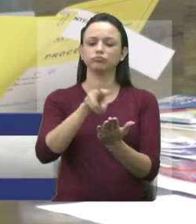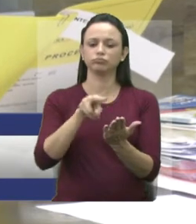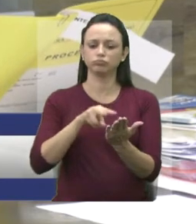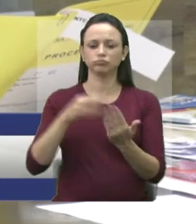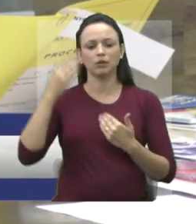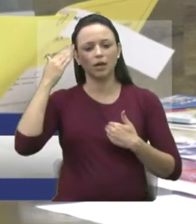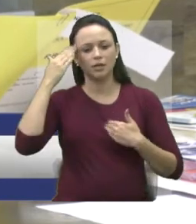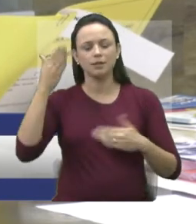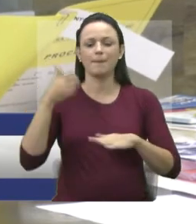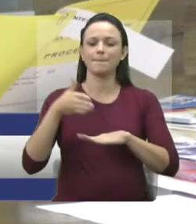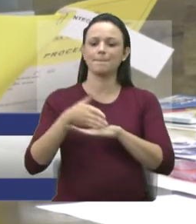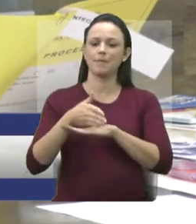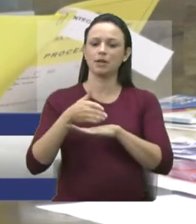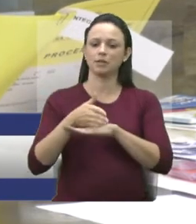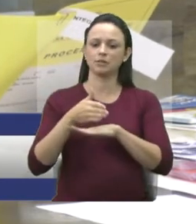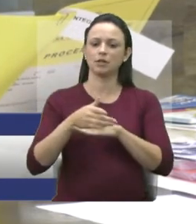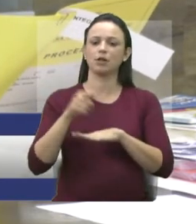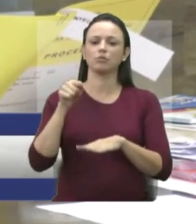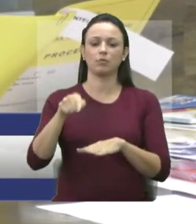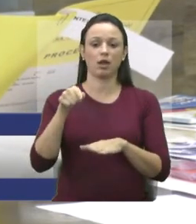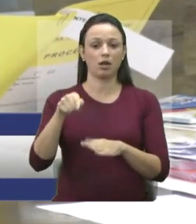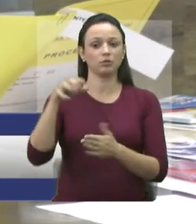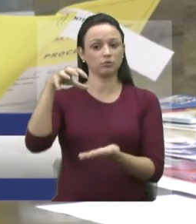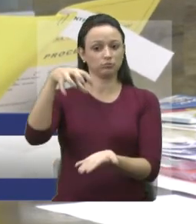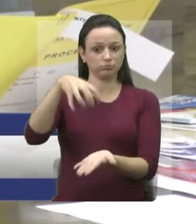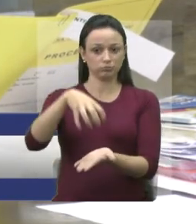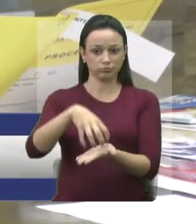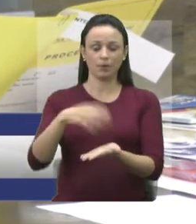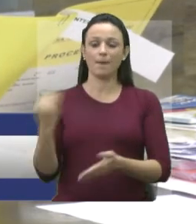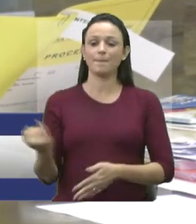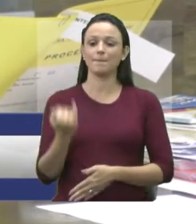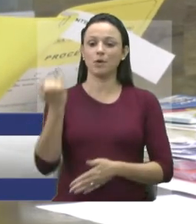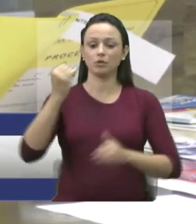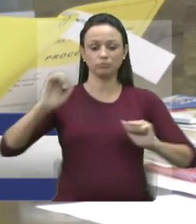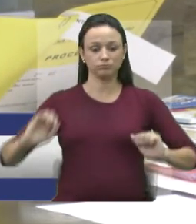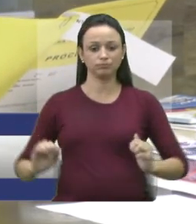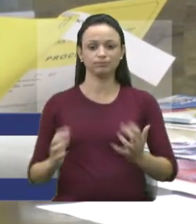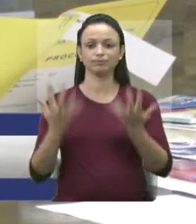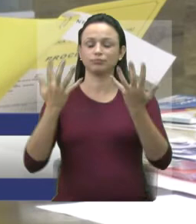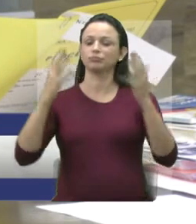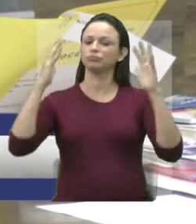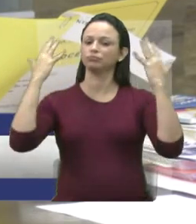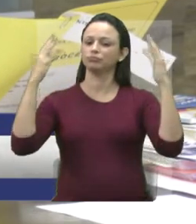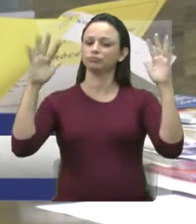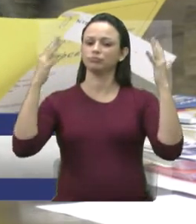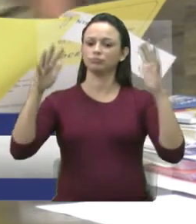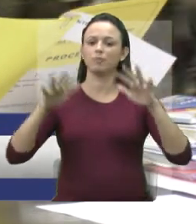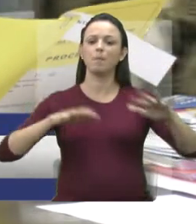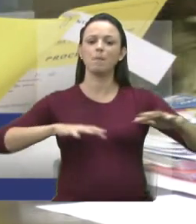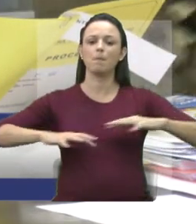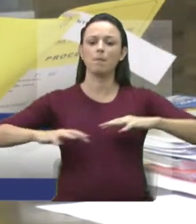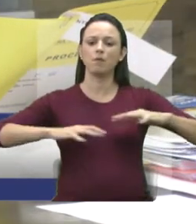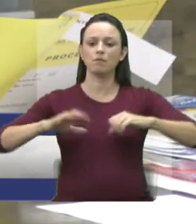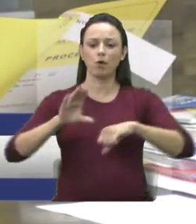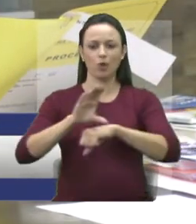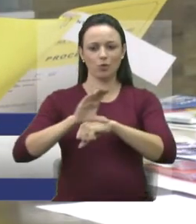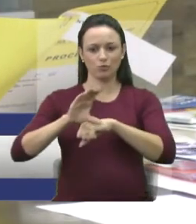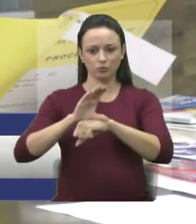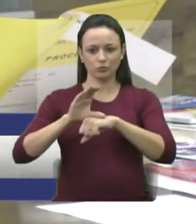inestimável participação dessa instituição no importante evento em comemoração ao movimento constitucionalista